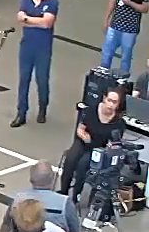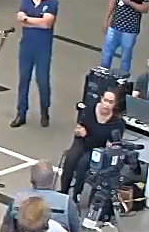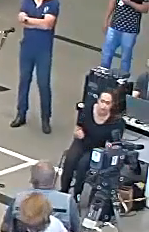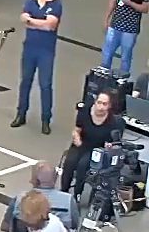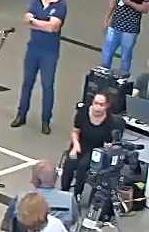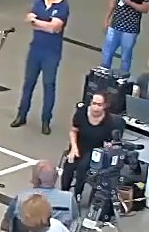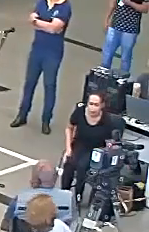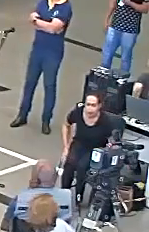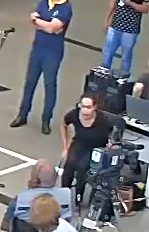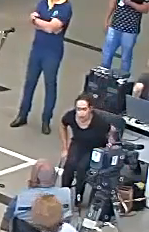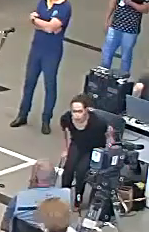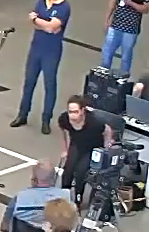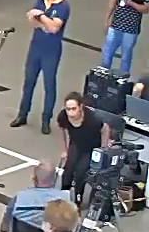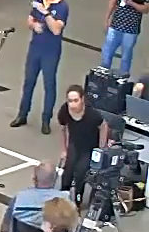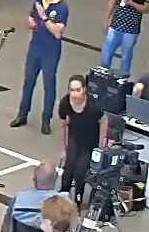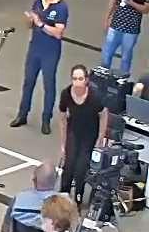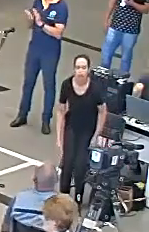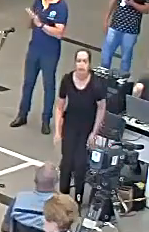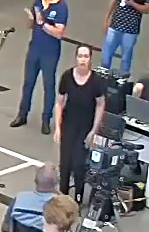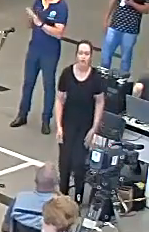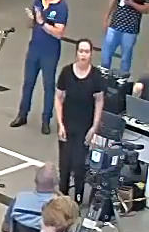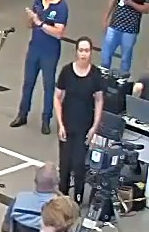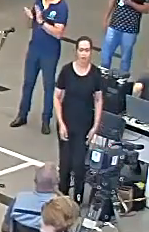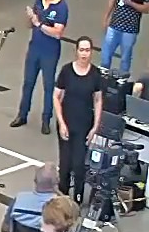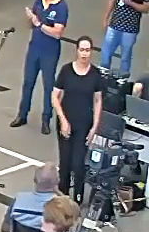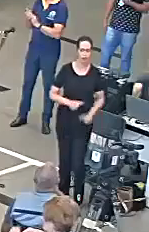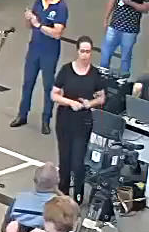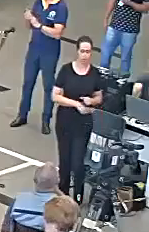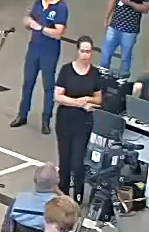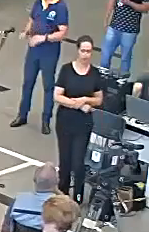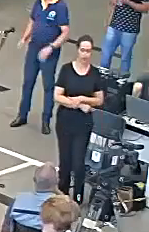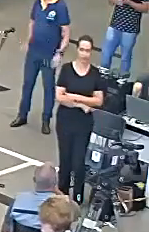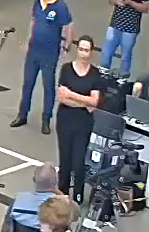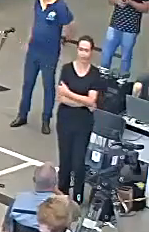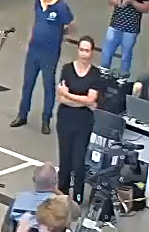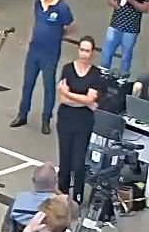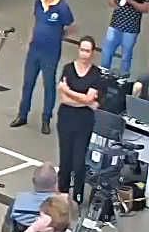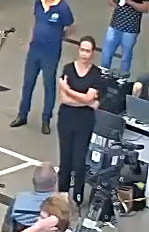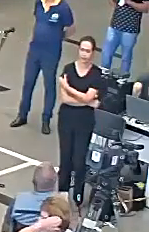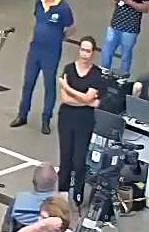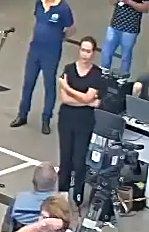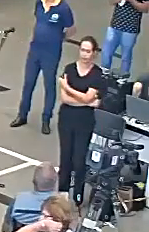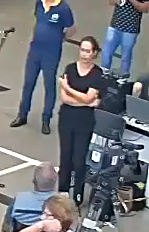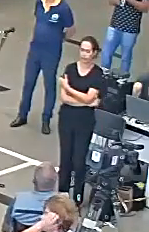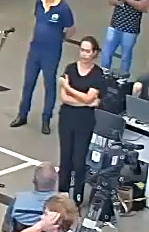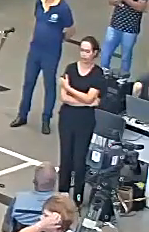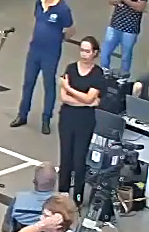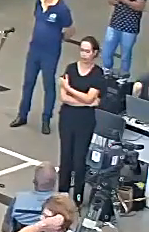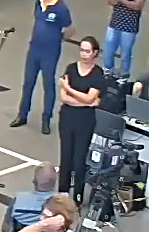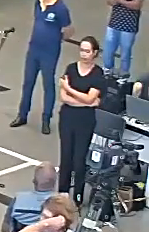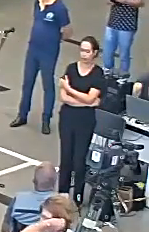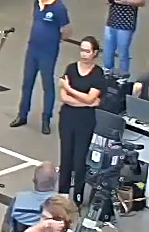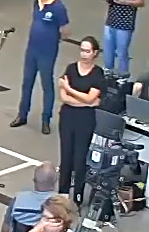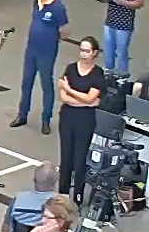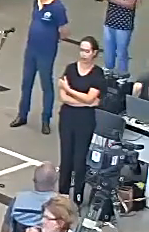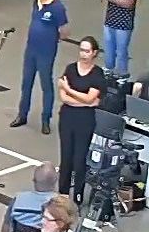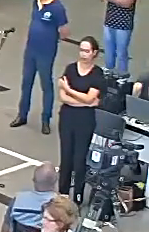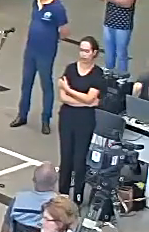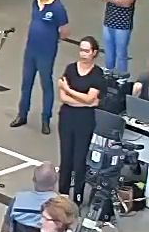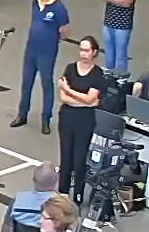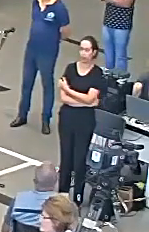todos Obrigado Alberto compede as portas está aberta e dia 31 nós